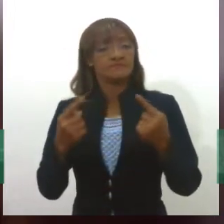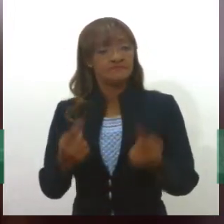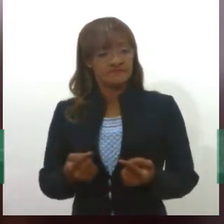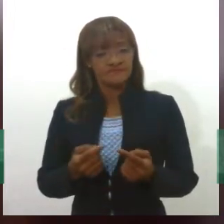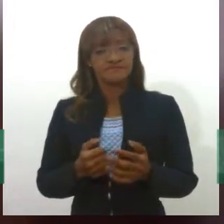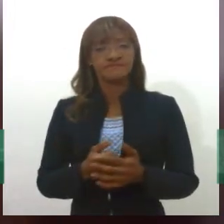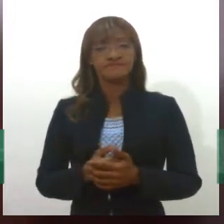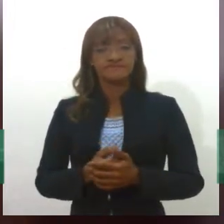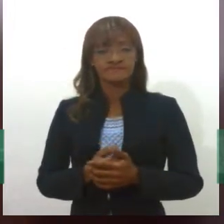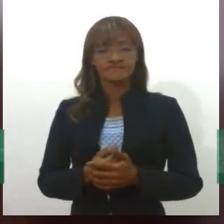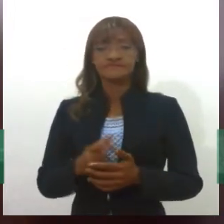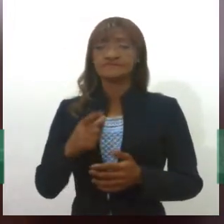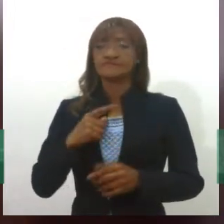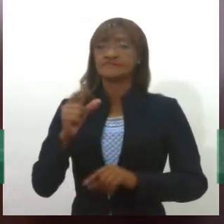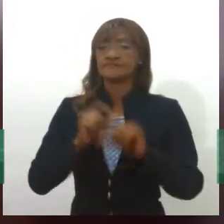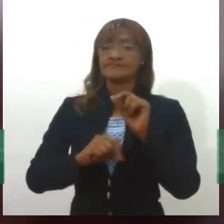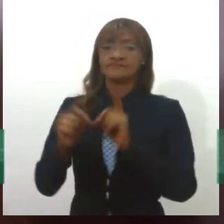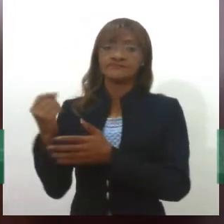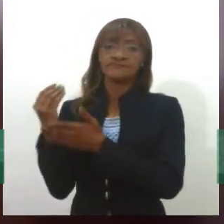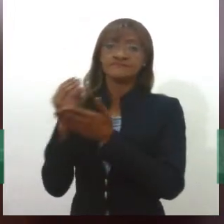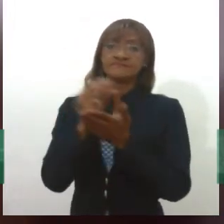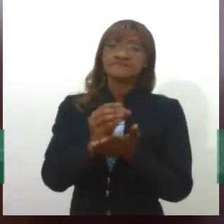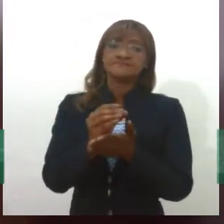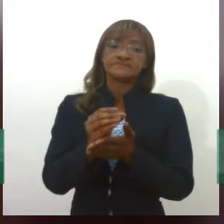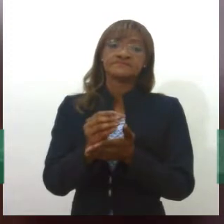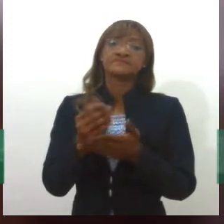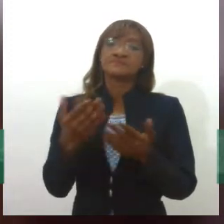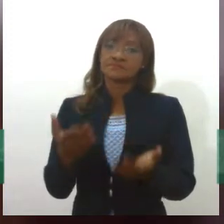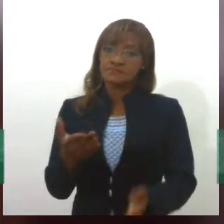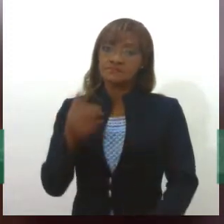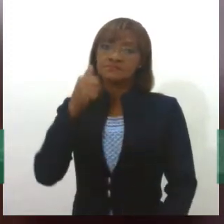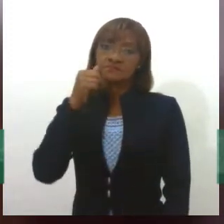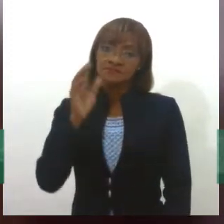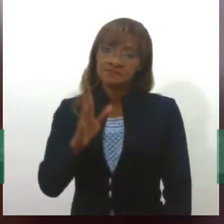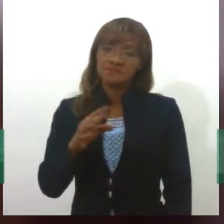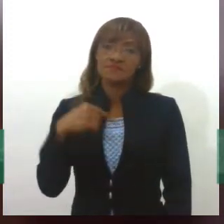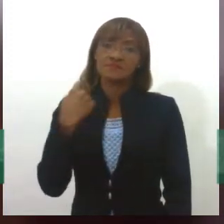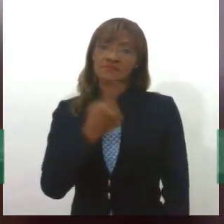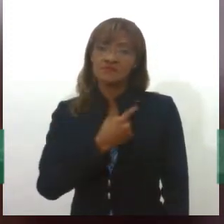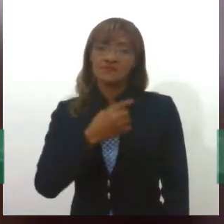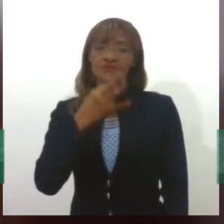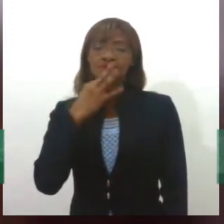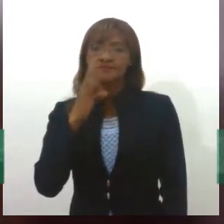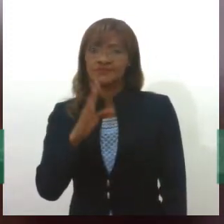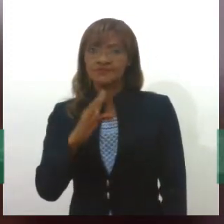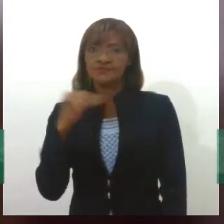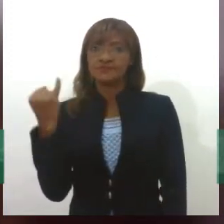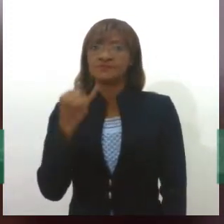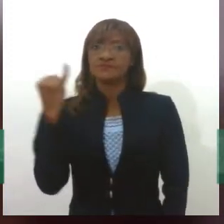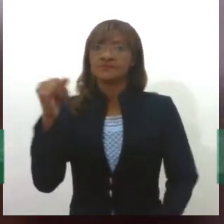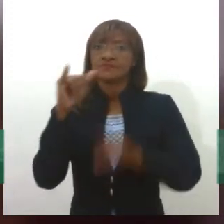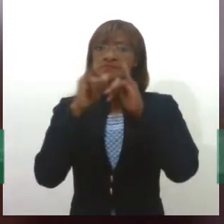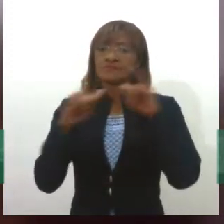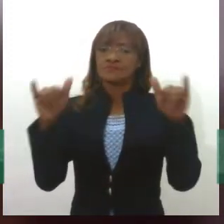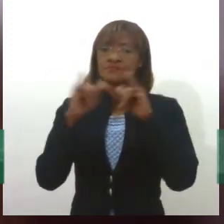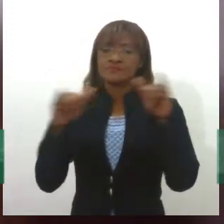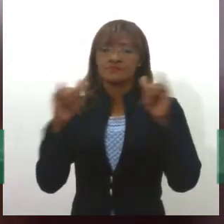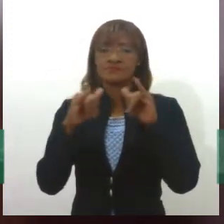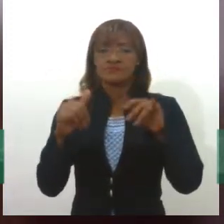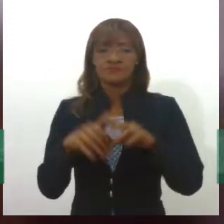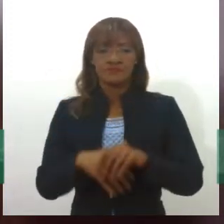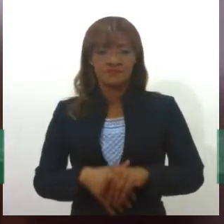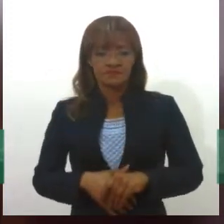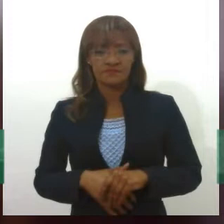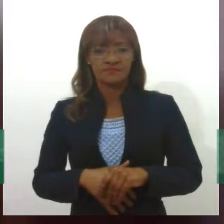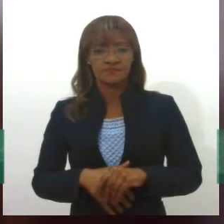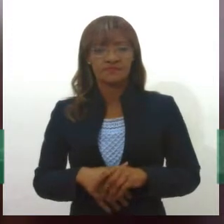de direcionamento de recursos para a candidatura de mulheres, e a gente sabe a importância do dinheiro para se fazer campanha. E aí a gente vê que